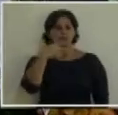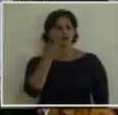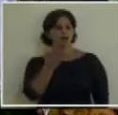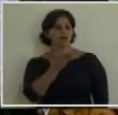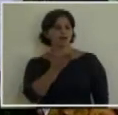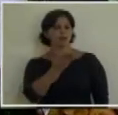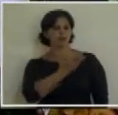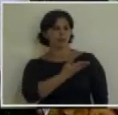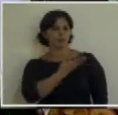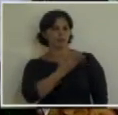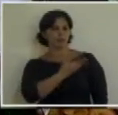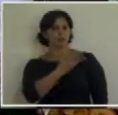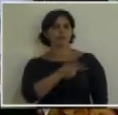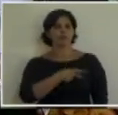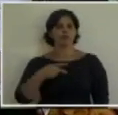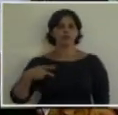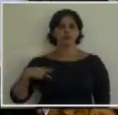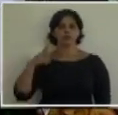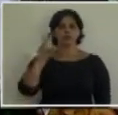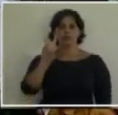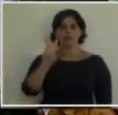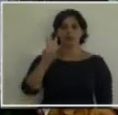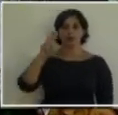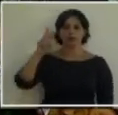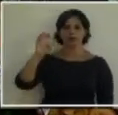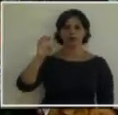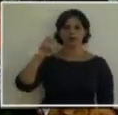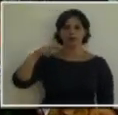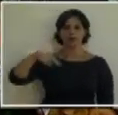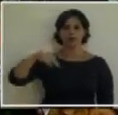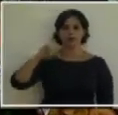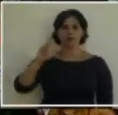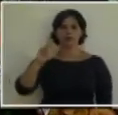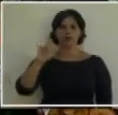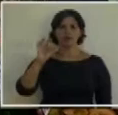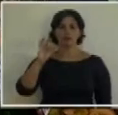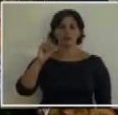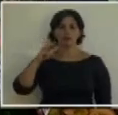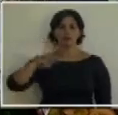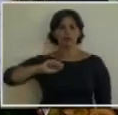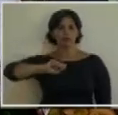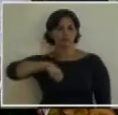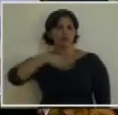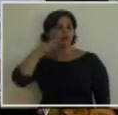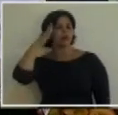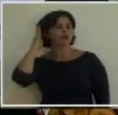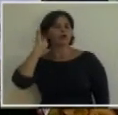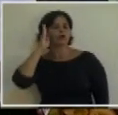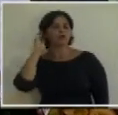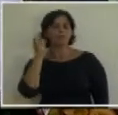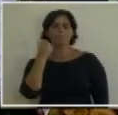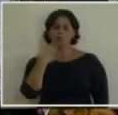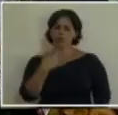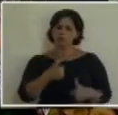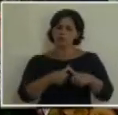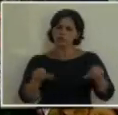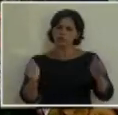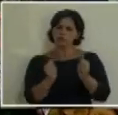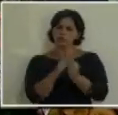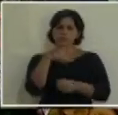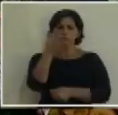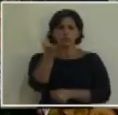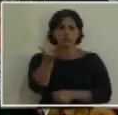seu amigo, pastor Venilton Gonçalves. Que bom é estar com você. Nós estamos